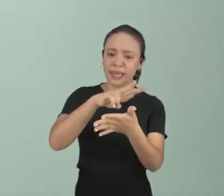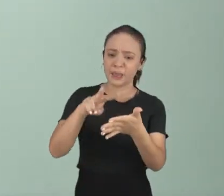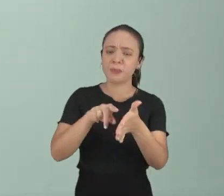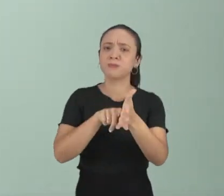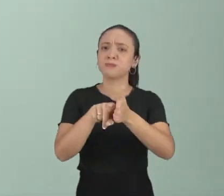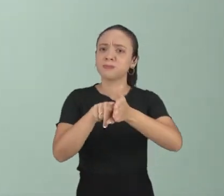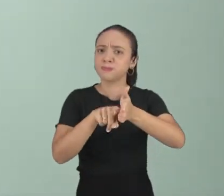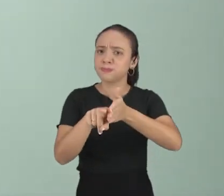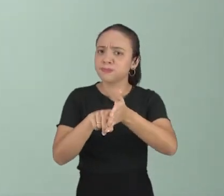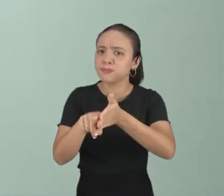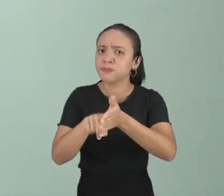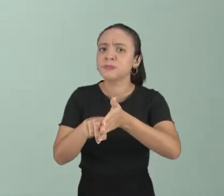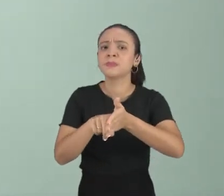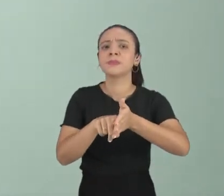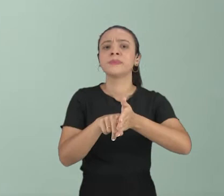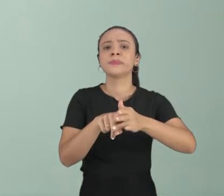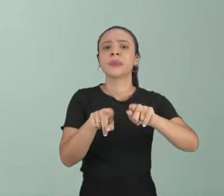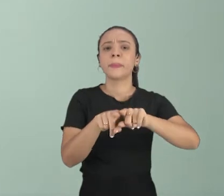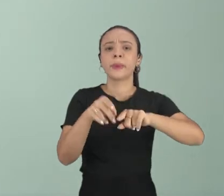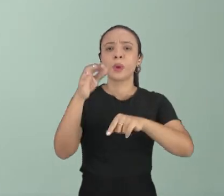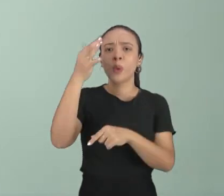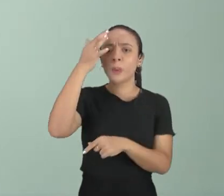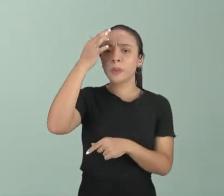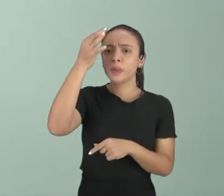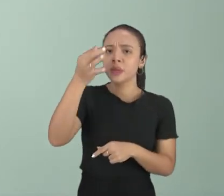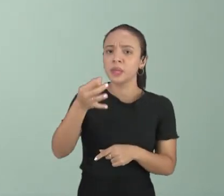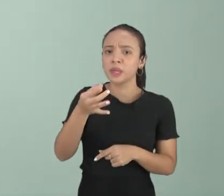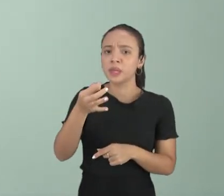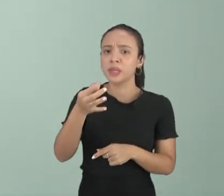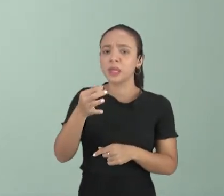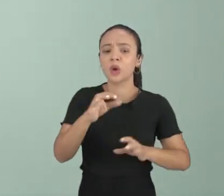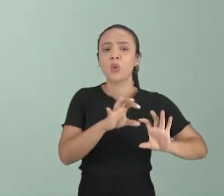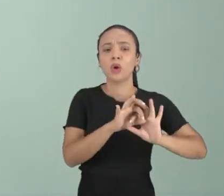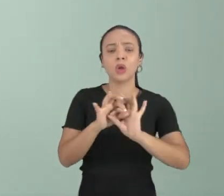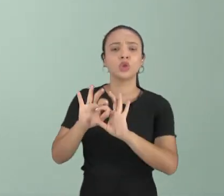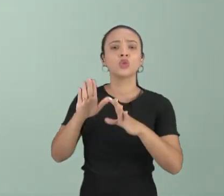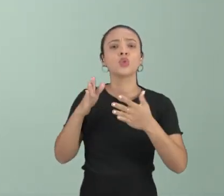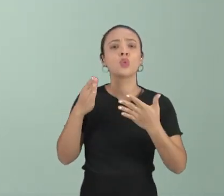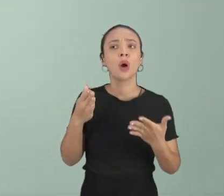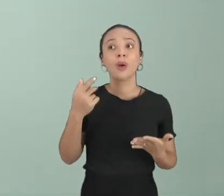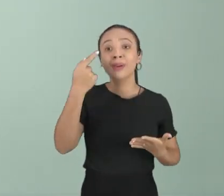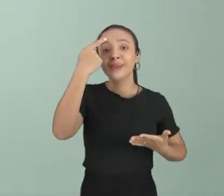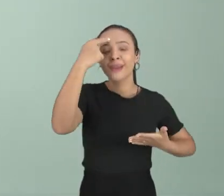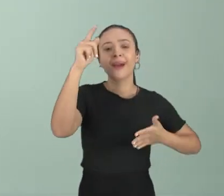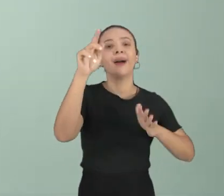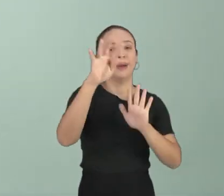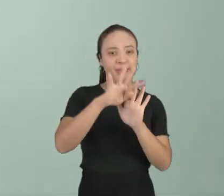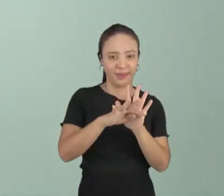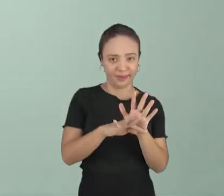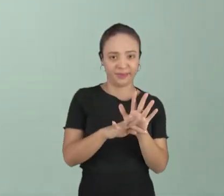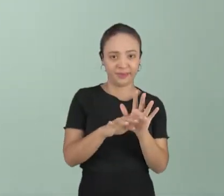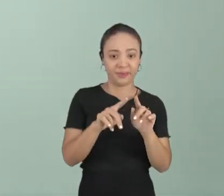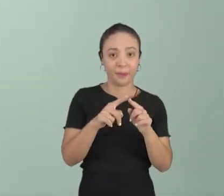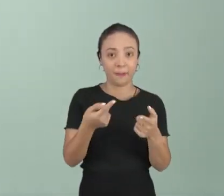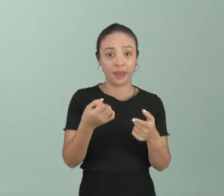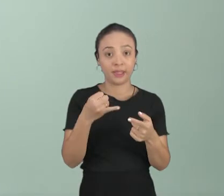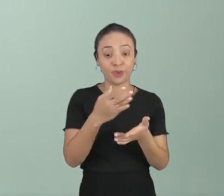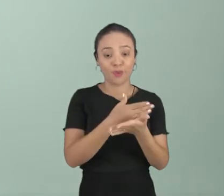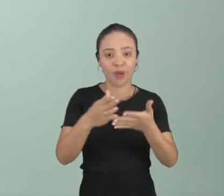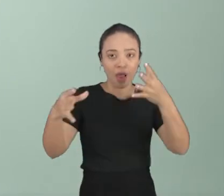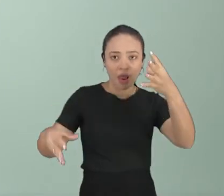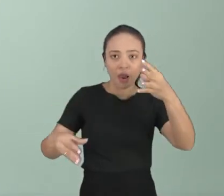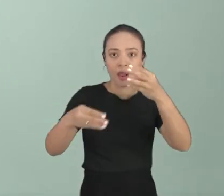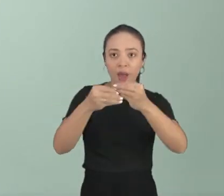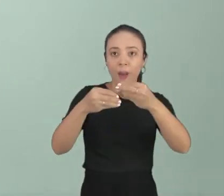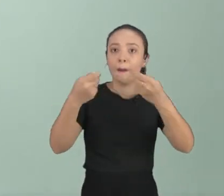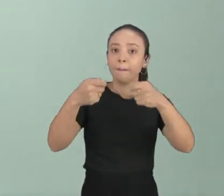pesquisas, vai entender em que contexto, em que situação aquela obra foi feita, mas quando você vai passar isso para a sua resenha,